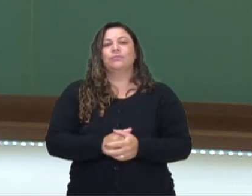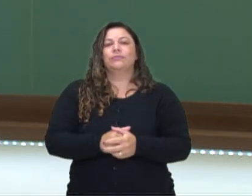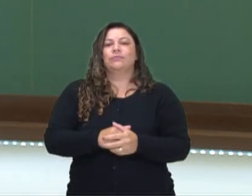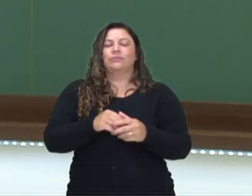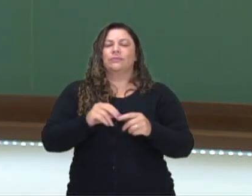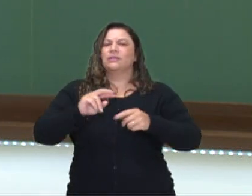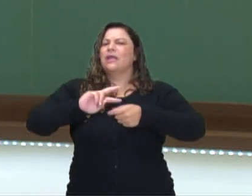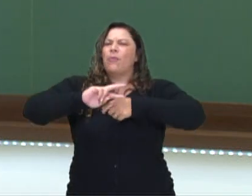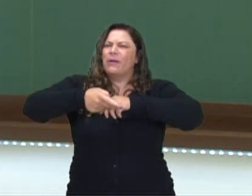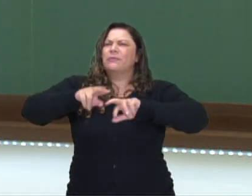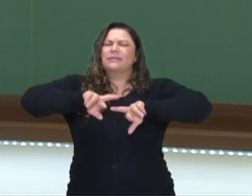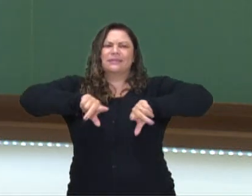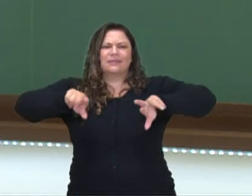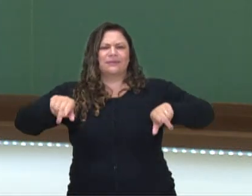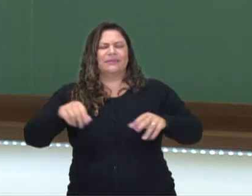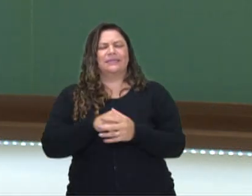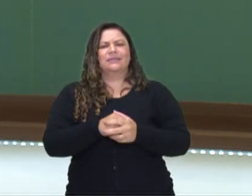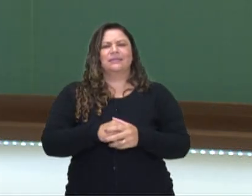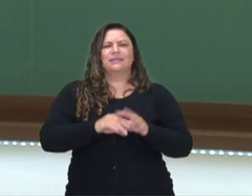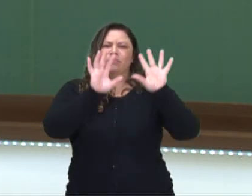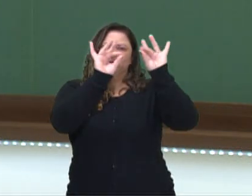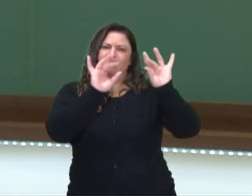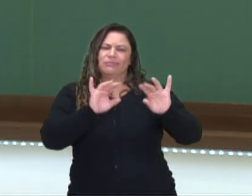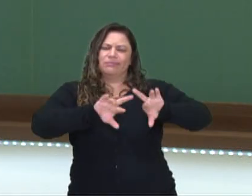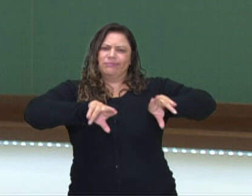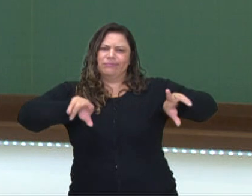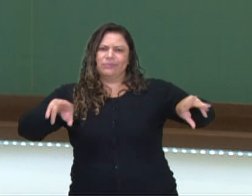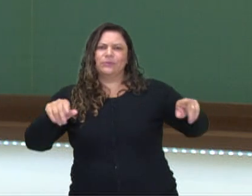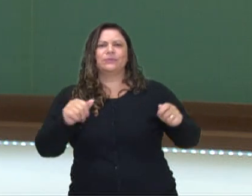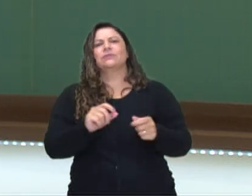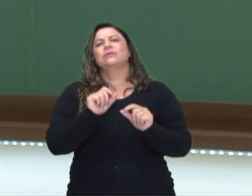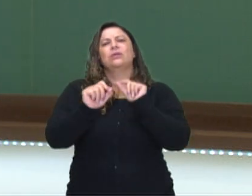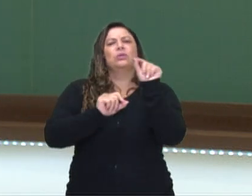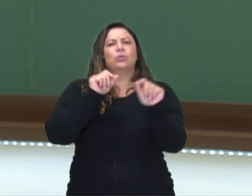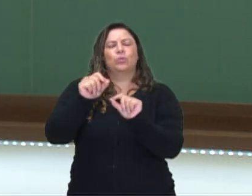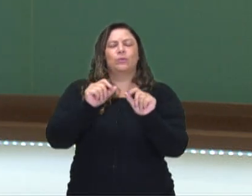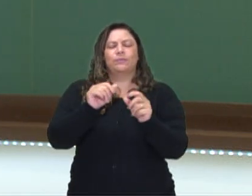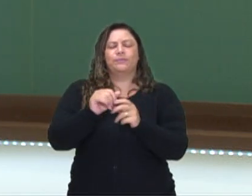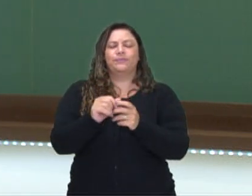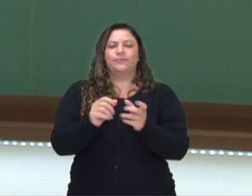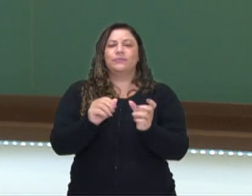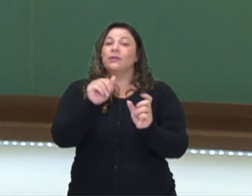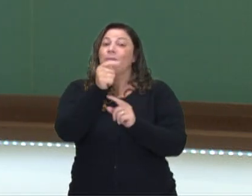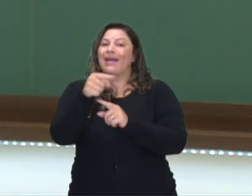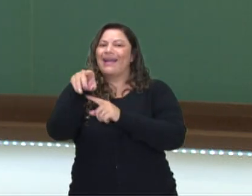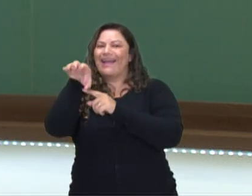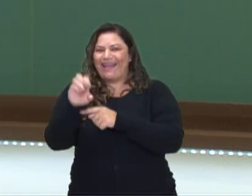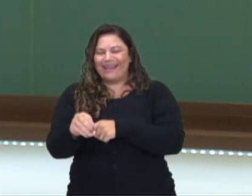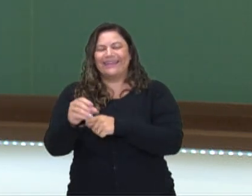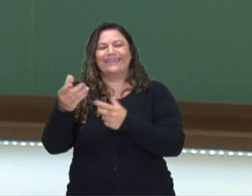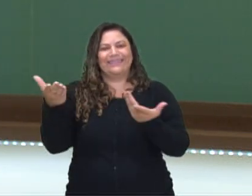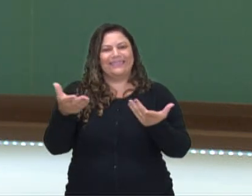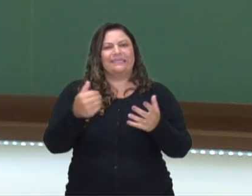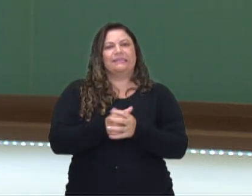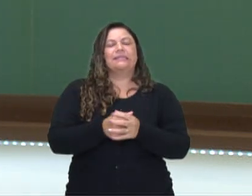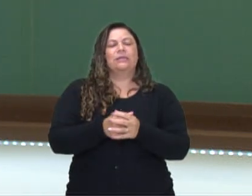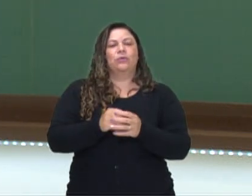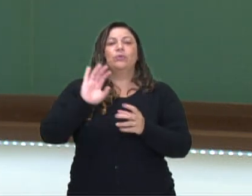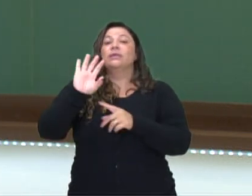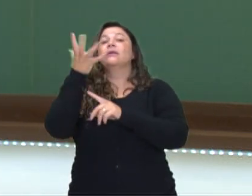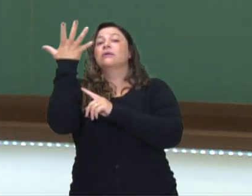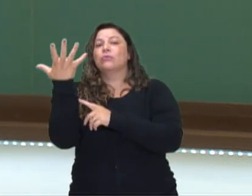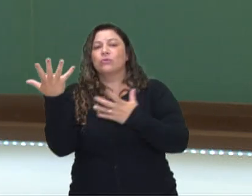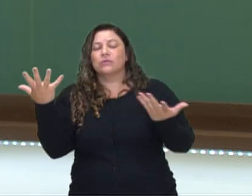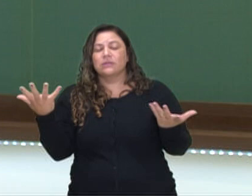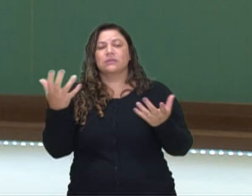desse predicado, podemos classificar. Então, se o predicado demonstra uma ação que o sujeito realizou ou sofreu, nós